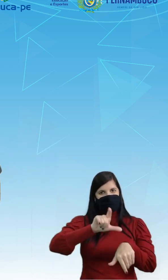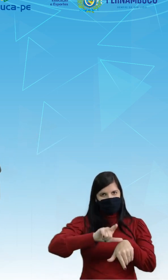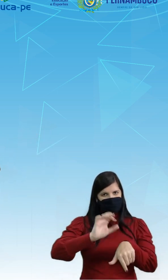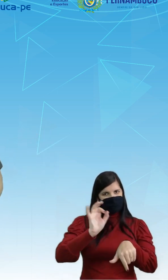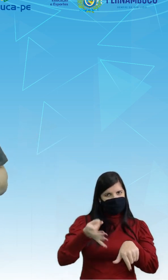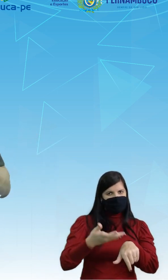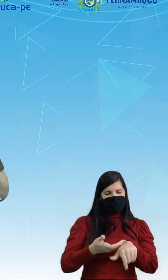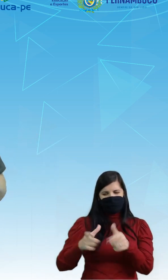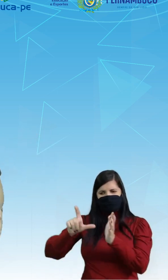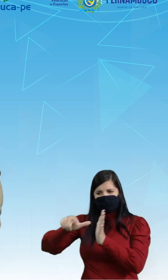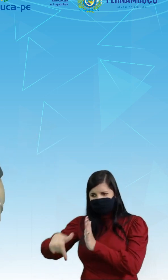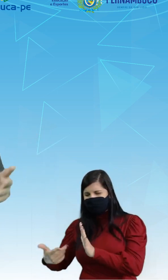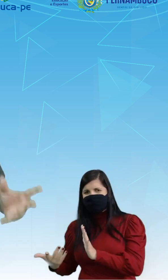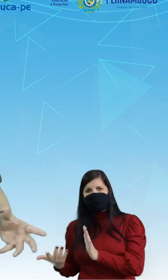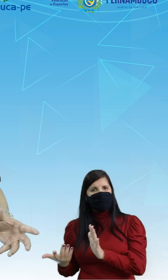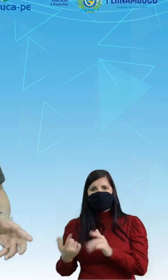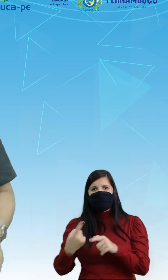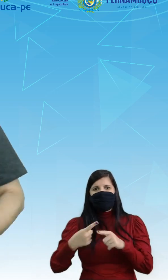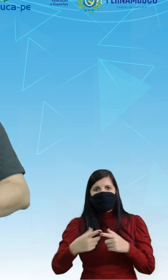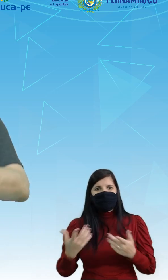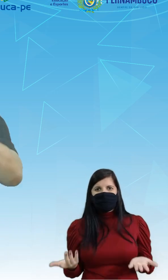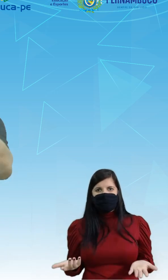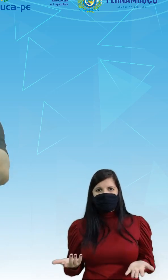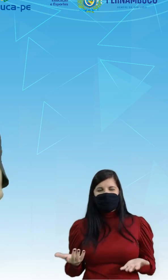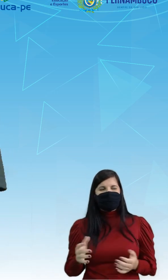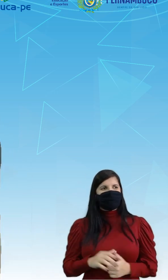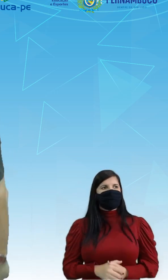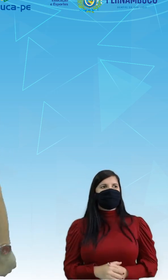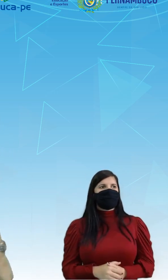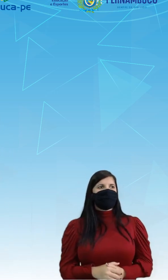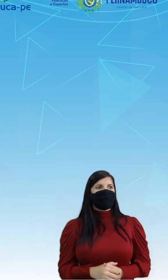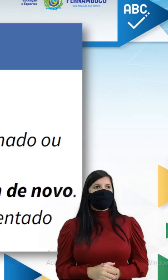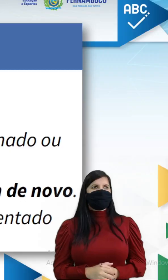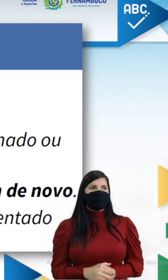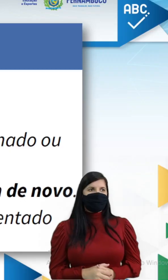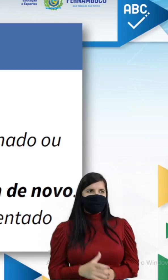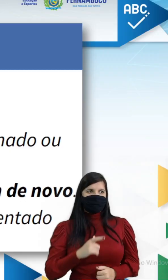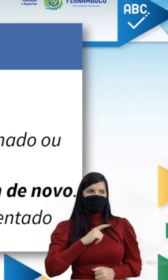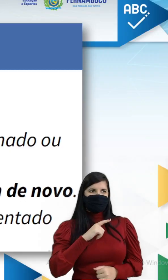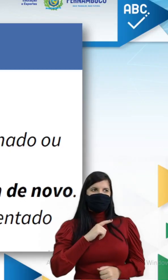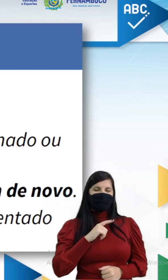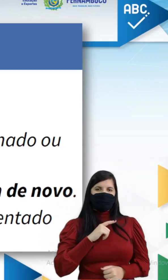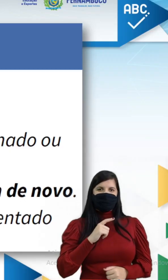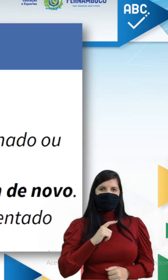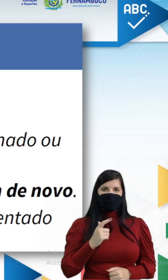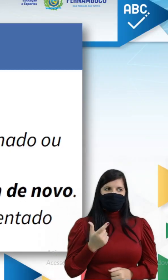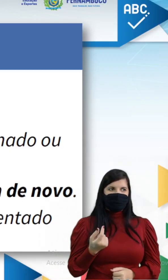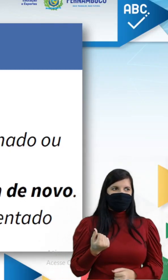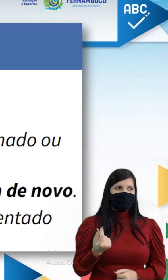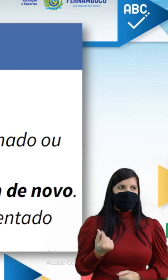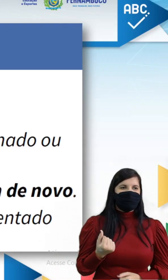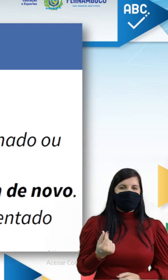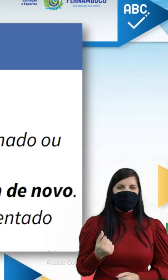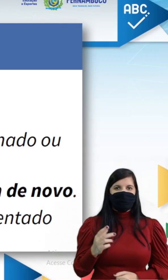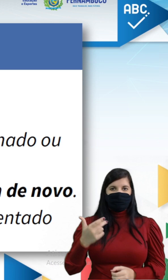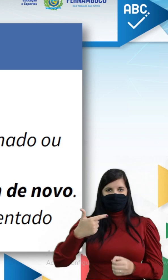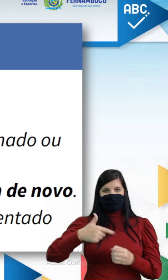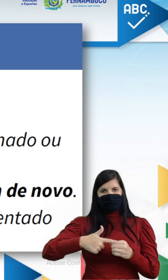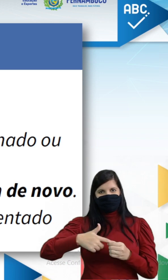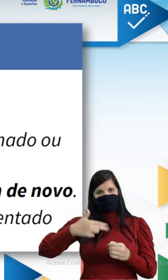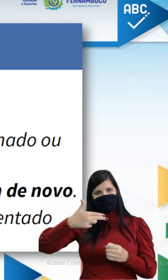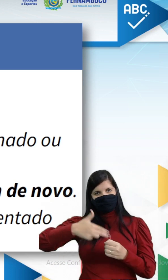àquele horário. Não veio hoje, por quê? E continuando na tela, nós temos os preços dos